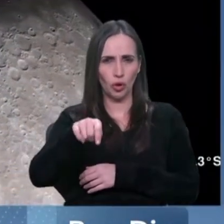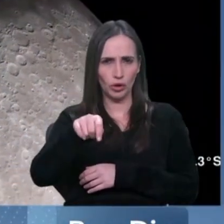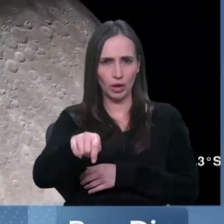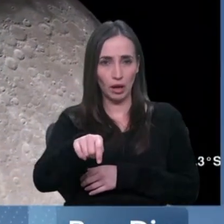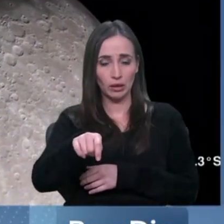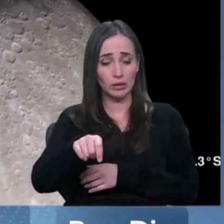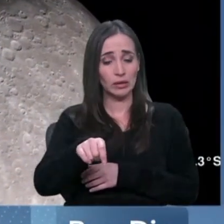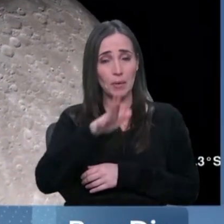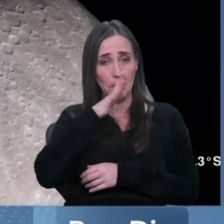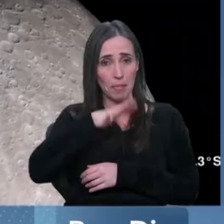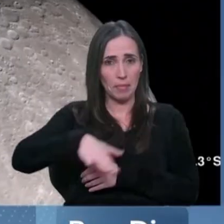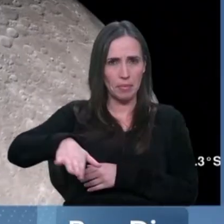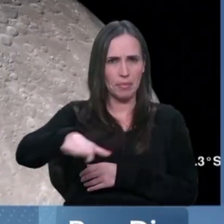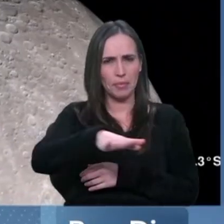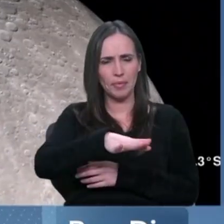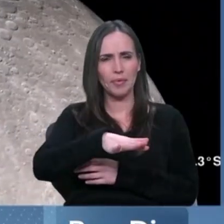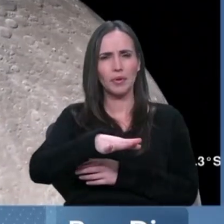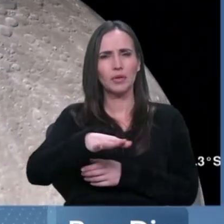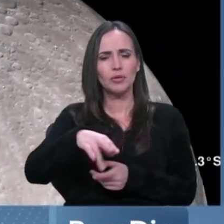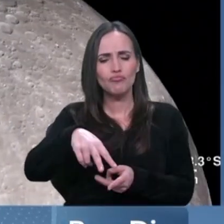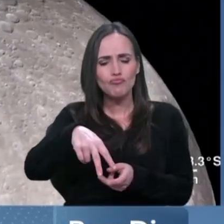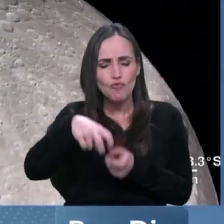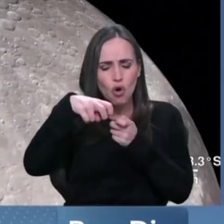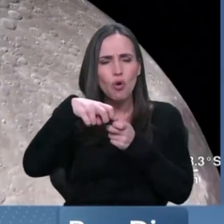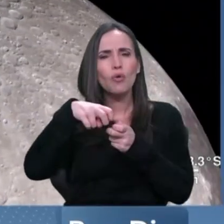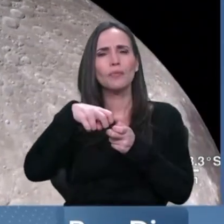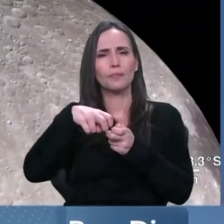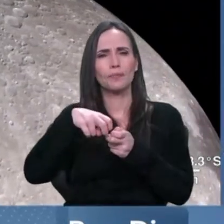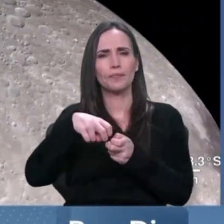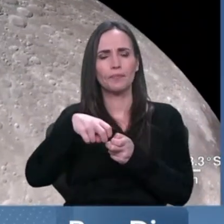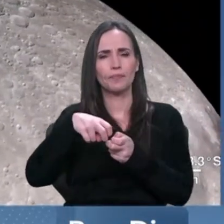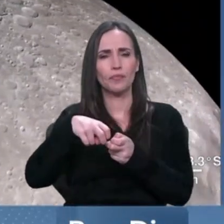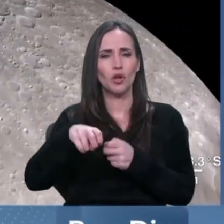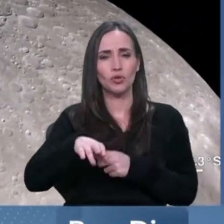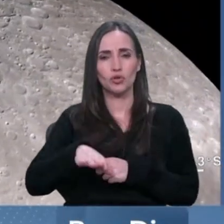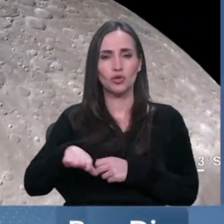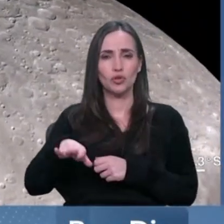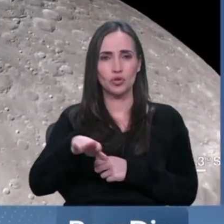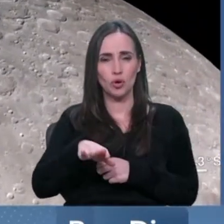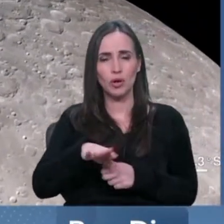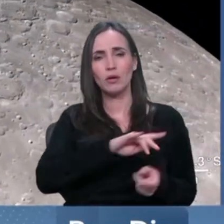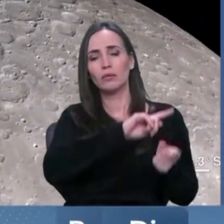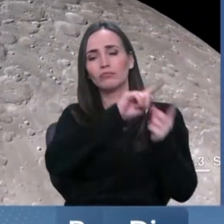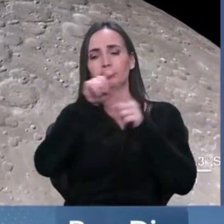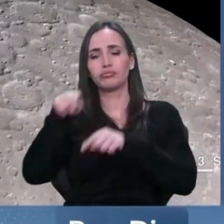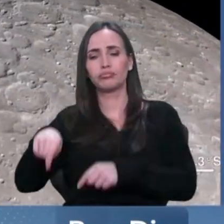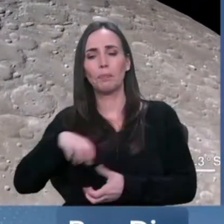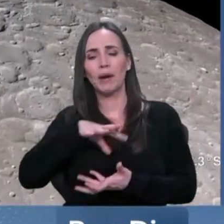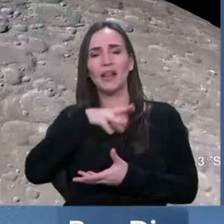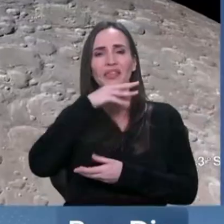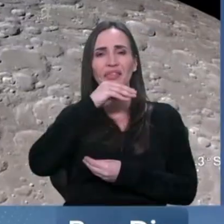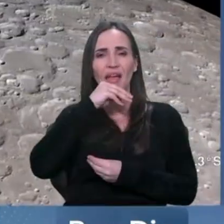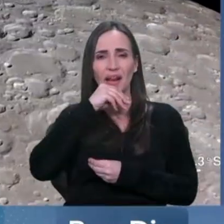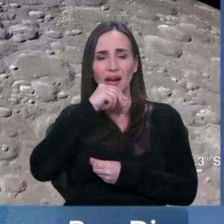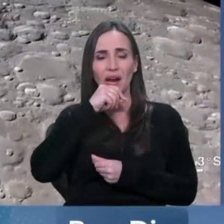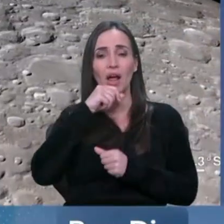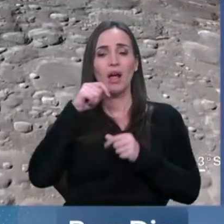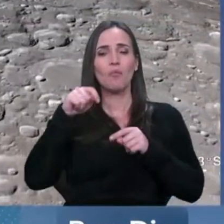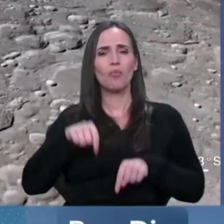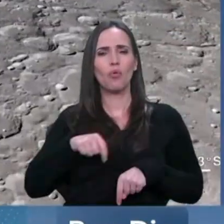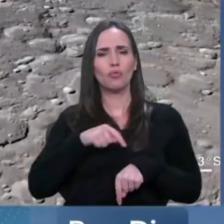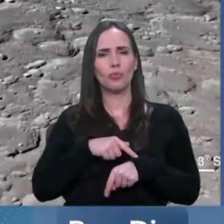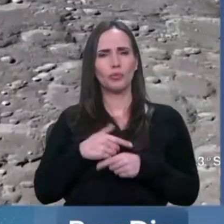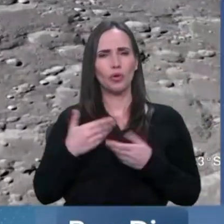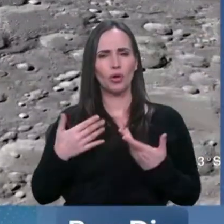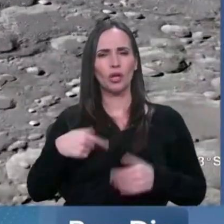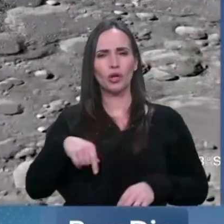Aitekin, e recolheu amostras daquela zona e regressou à Terra com essas amostras. E, portanto, hoje em dia